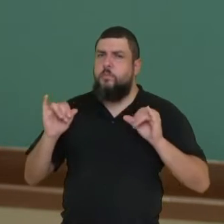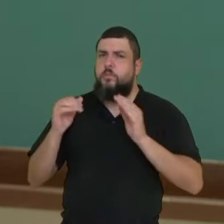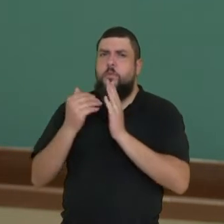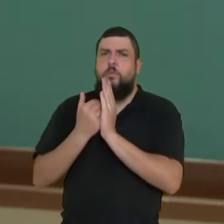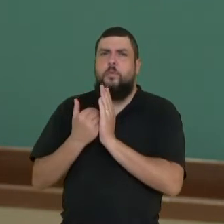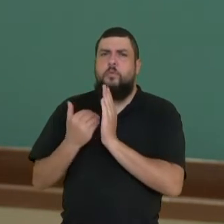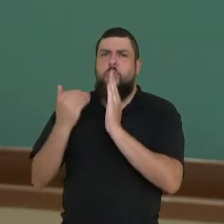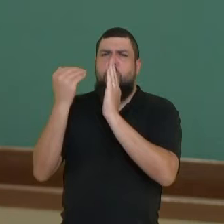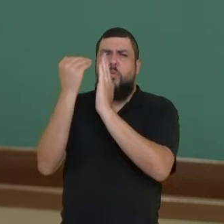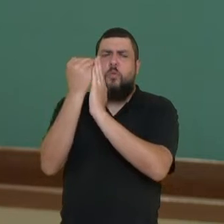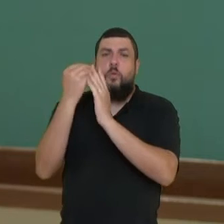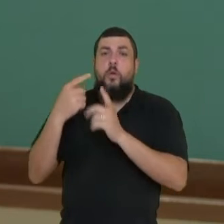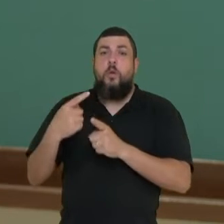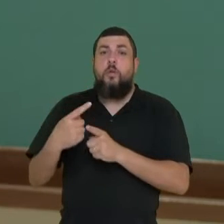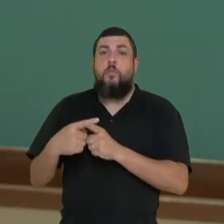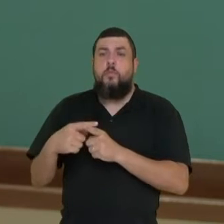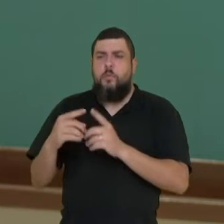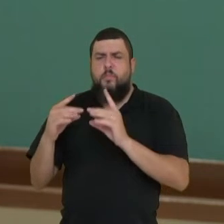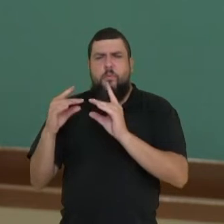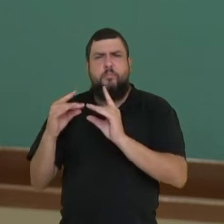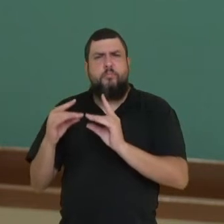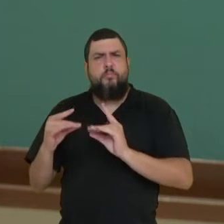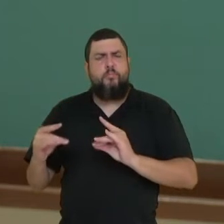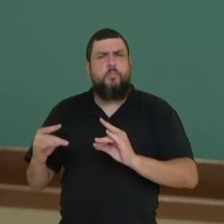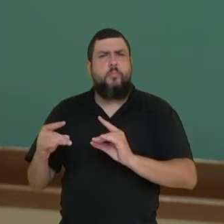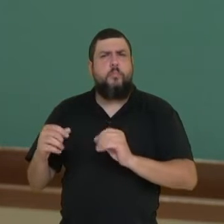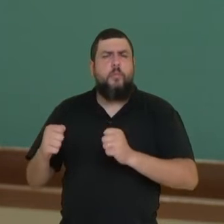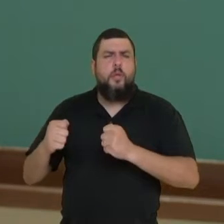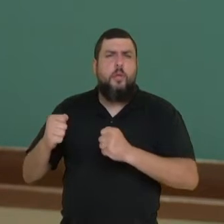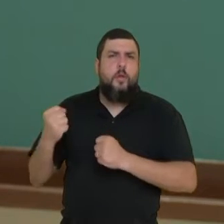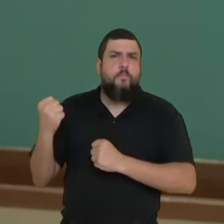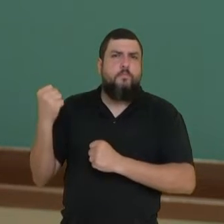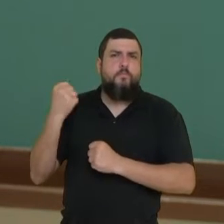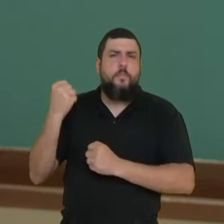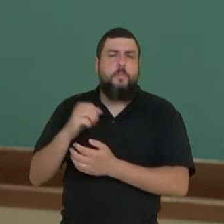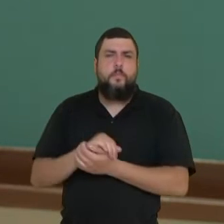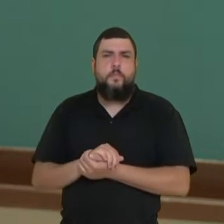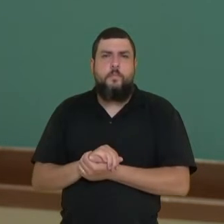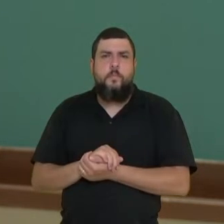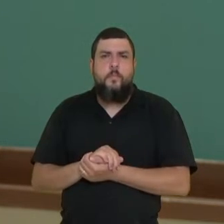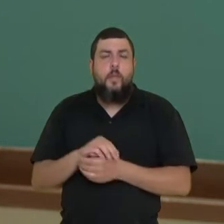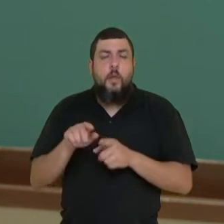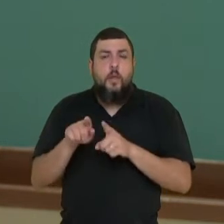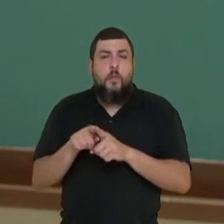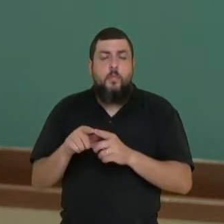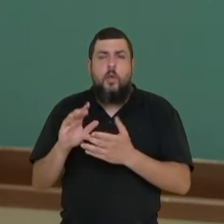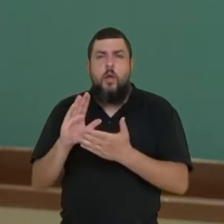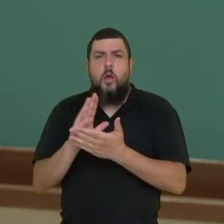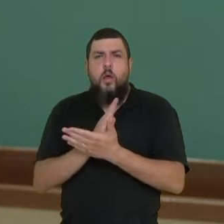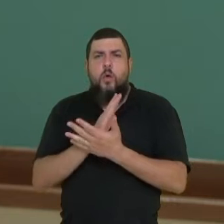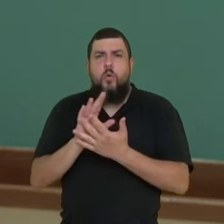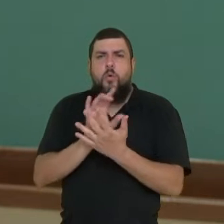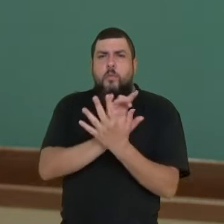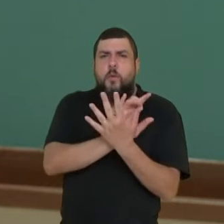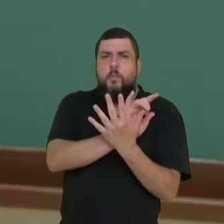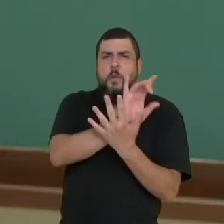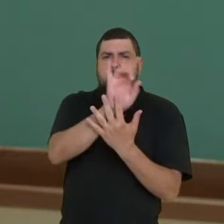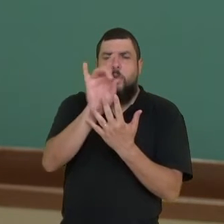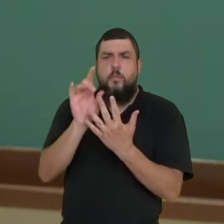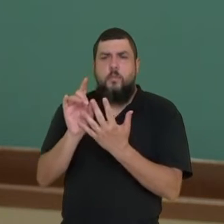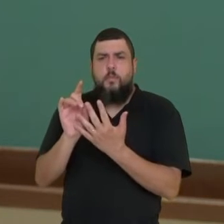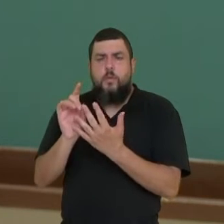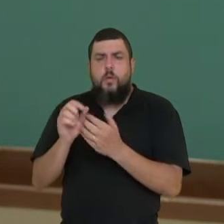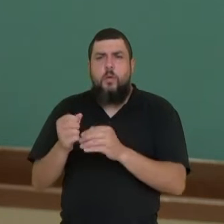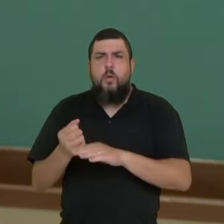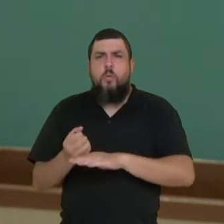grande, porque o ponto de fusão é muito alto. E nesse momento da fusão, algumas substâncias ficam assim incandescentes.